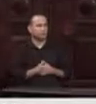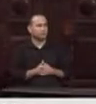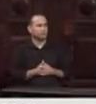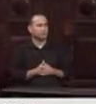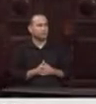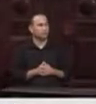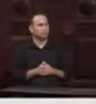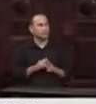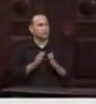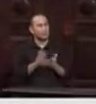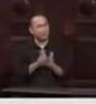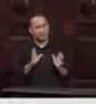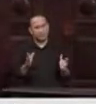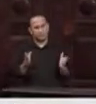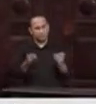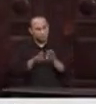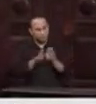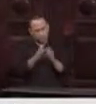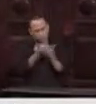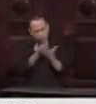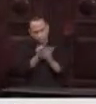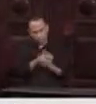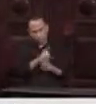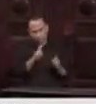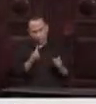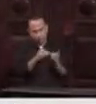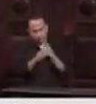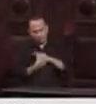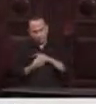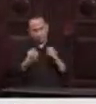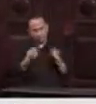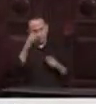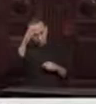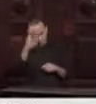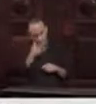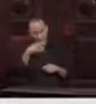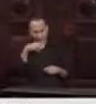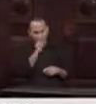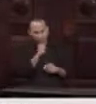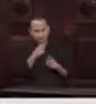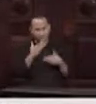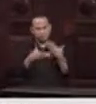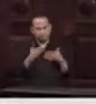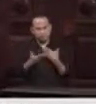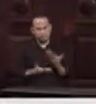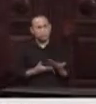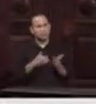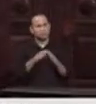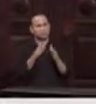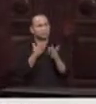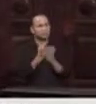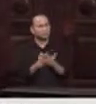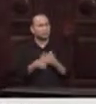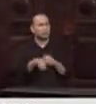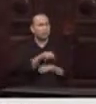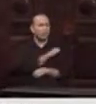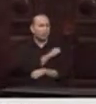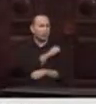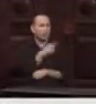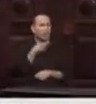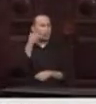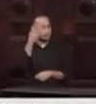escalonado. Não basta apenas fechar a escola, é preciso encontrar uma solução contingencial e emergencial para garantir a escolarização desses alunos. Fico